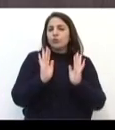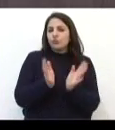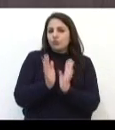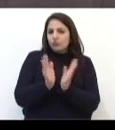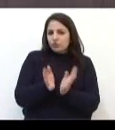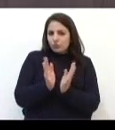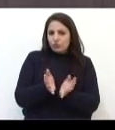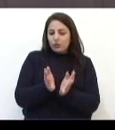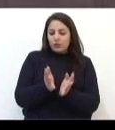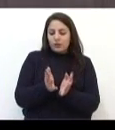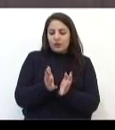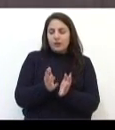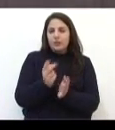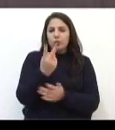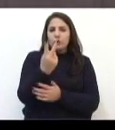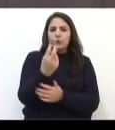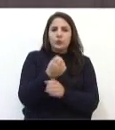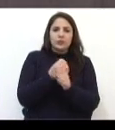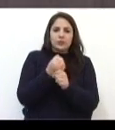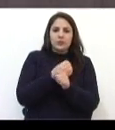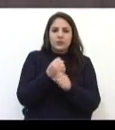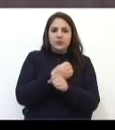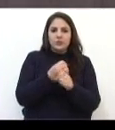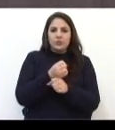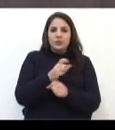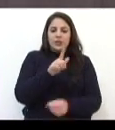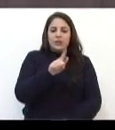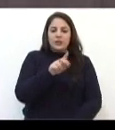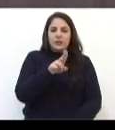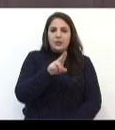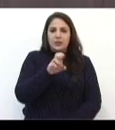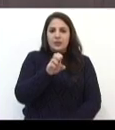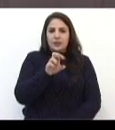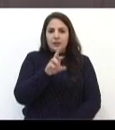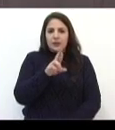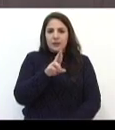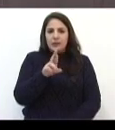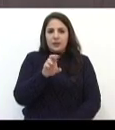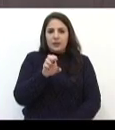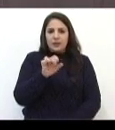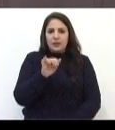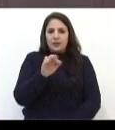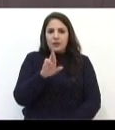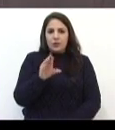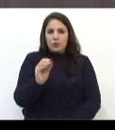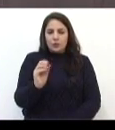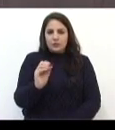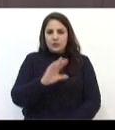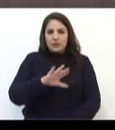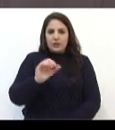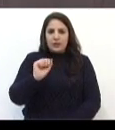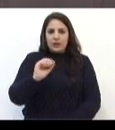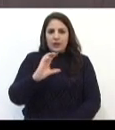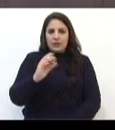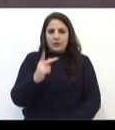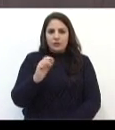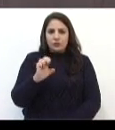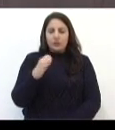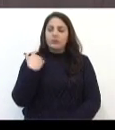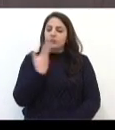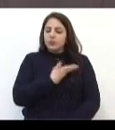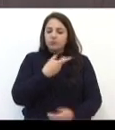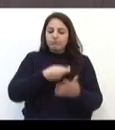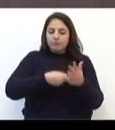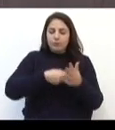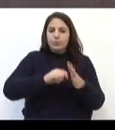um movimento de 2 anos, o Guerreiros do Axé, que tenta construir a união do